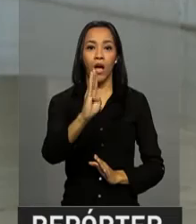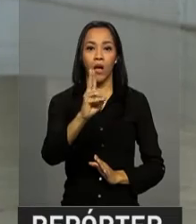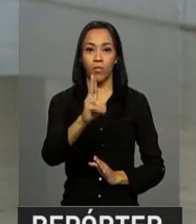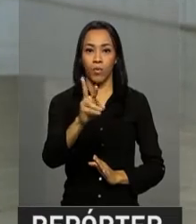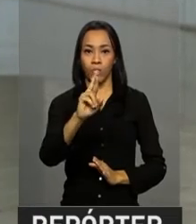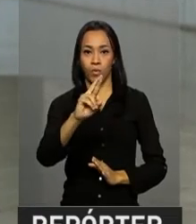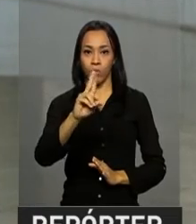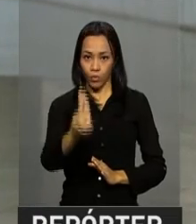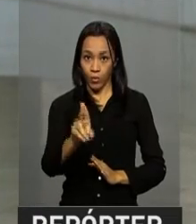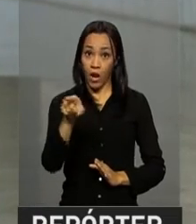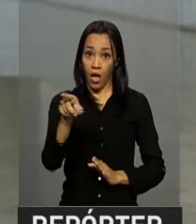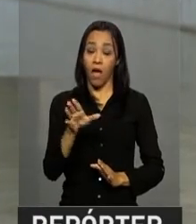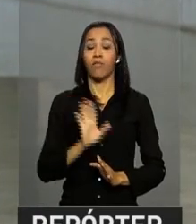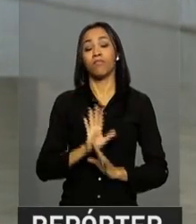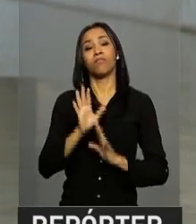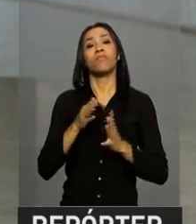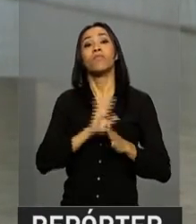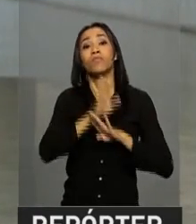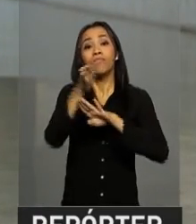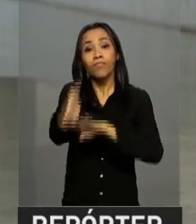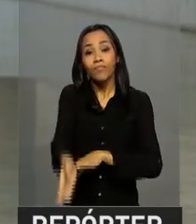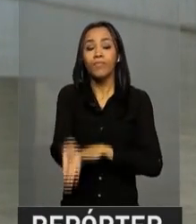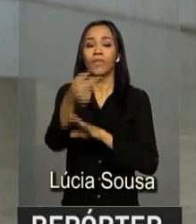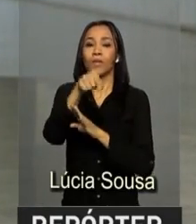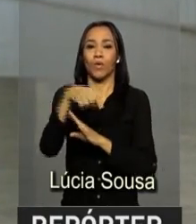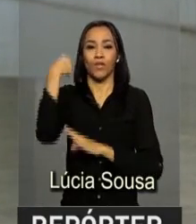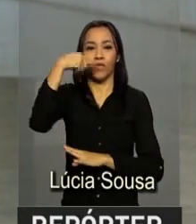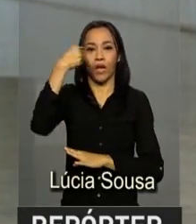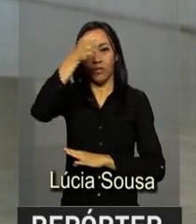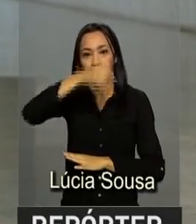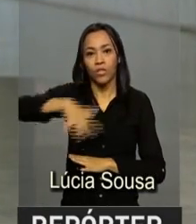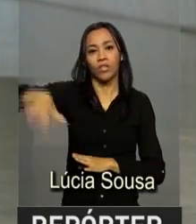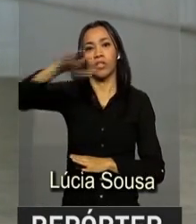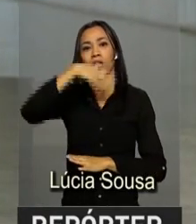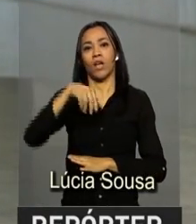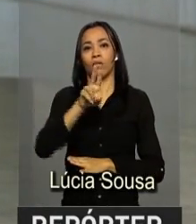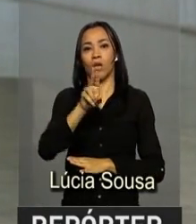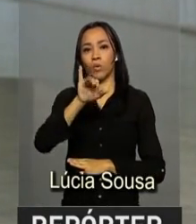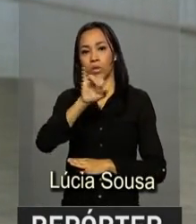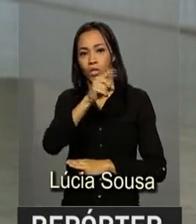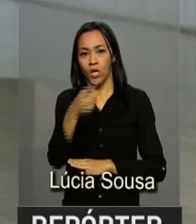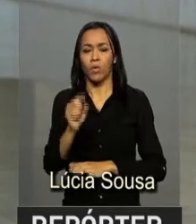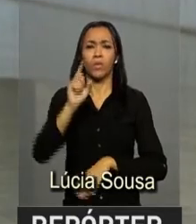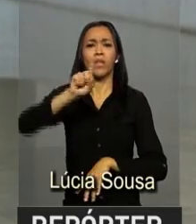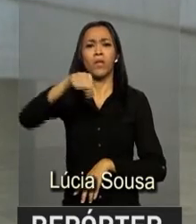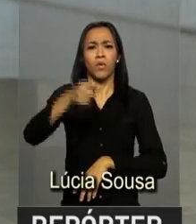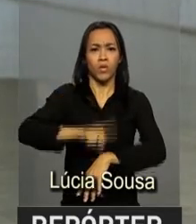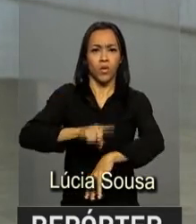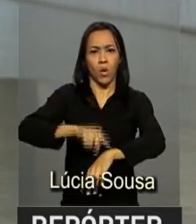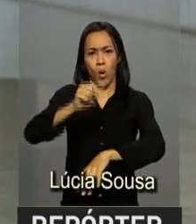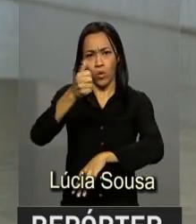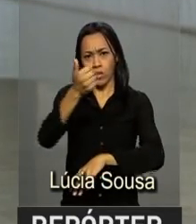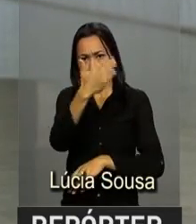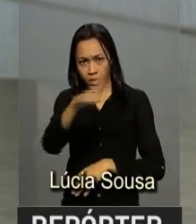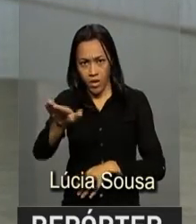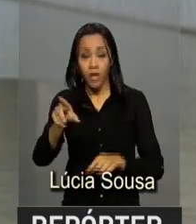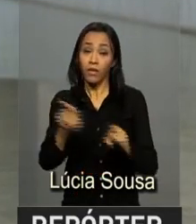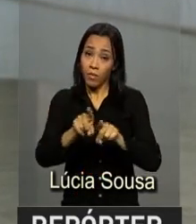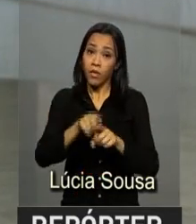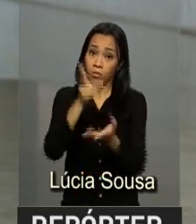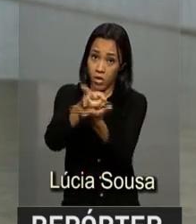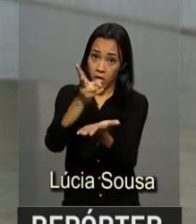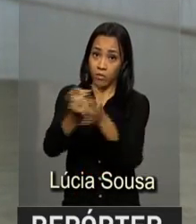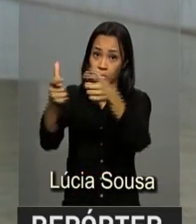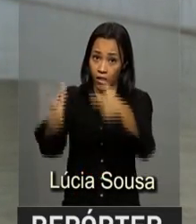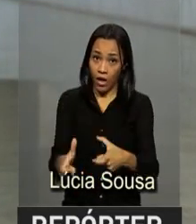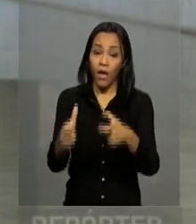o advogado-geral da União, Fábio Medina Osório. Depois, às 11h30, Michel Temer recebe lá no Palácio do Jaburu